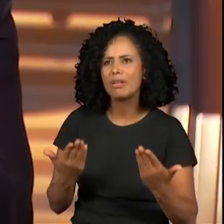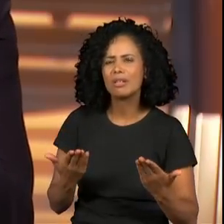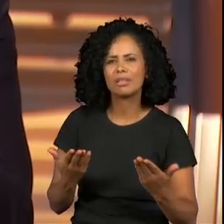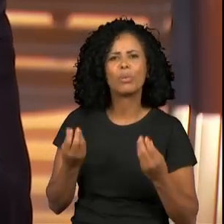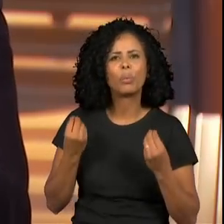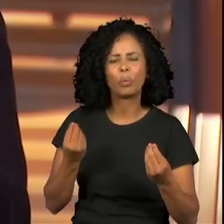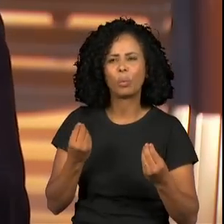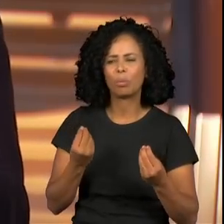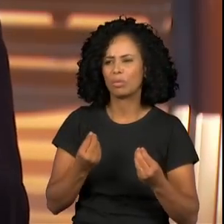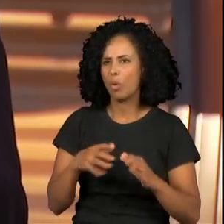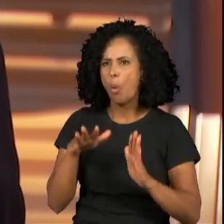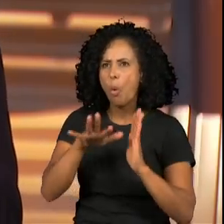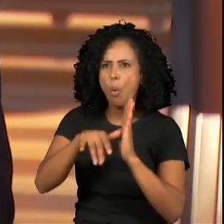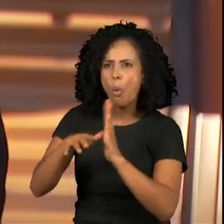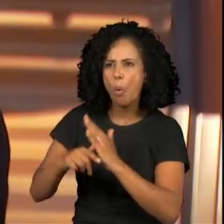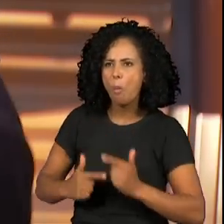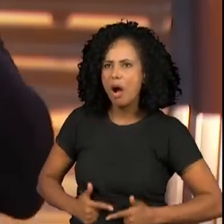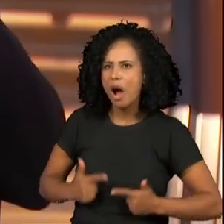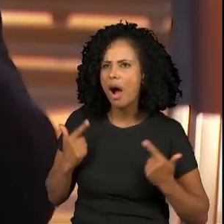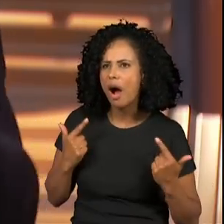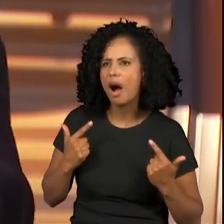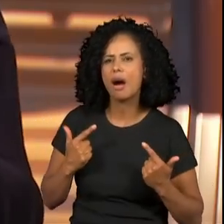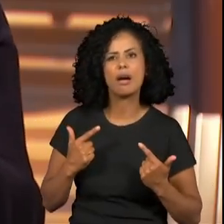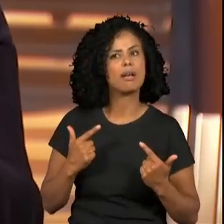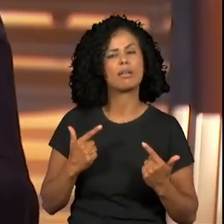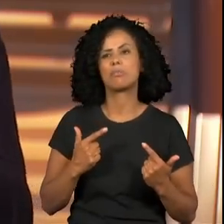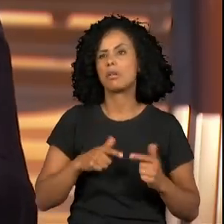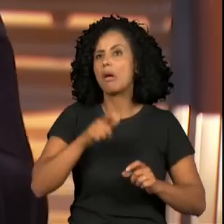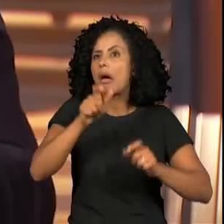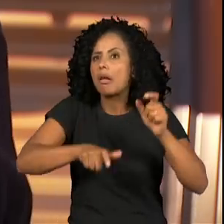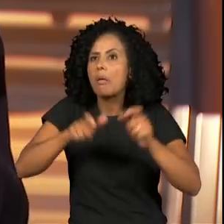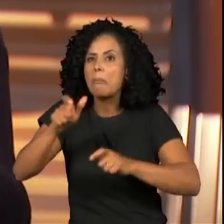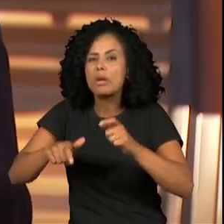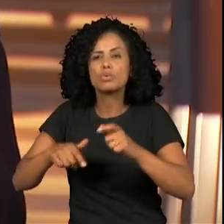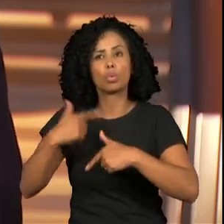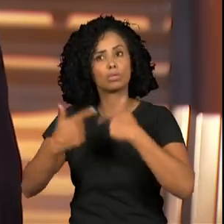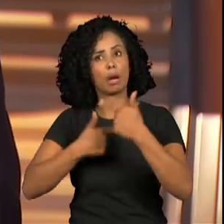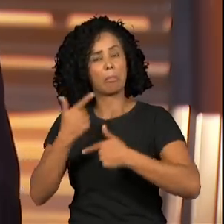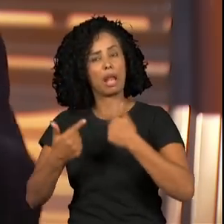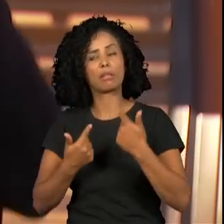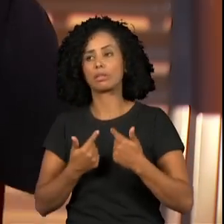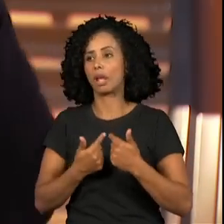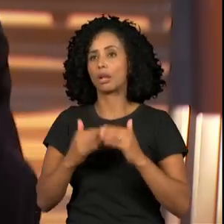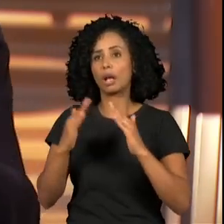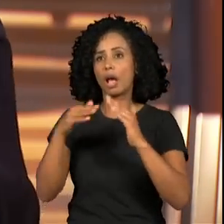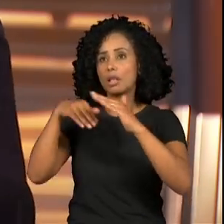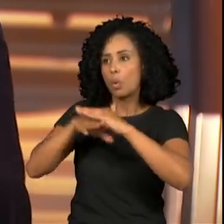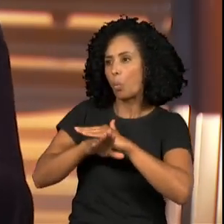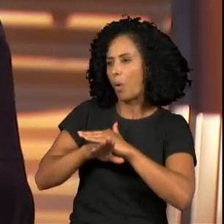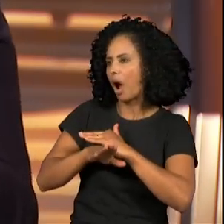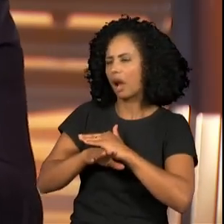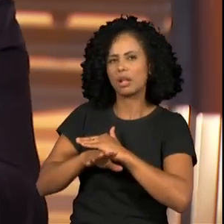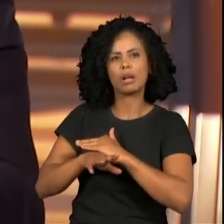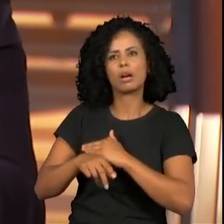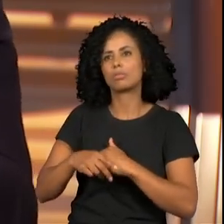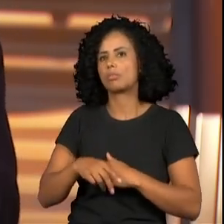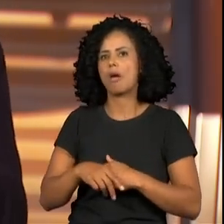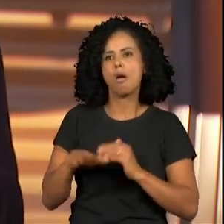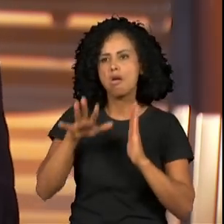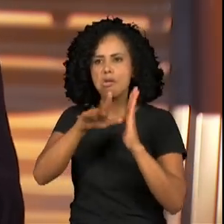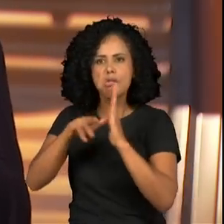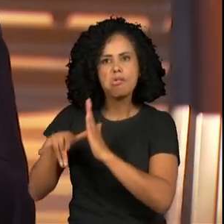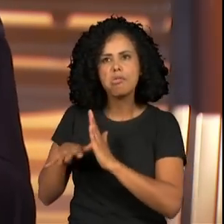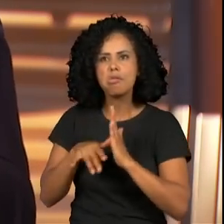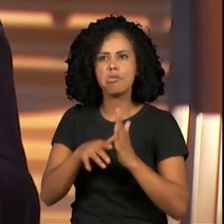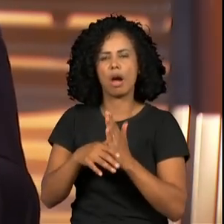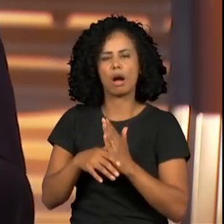que são roubadas de alguma pessoa, do cidadão de bem, que é assaltado e tem a sua arma roubada, o cidadão de bem que bebe e dá um monte de tiro na